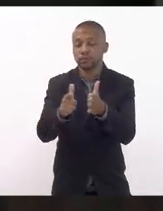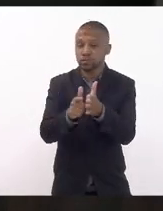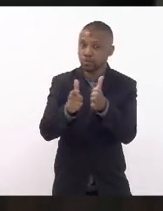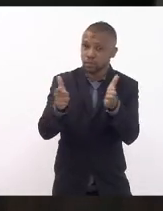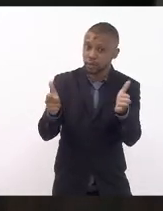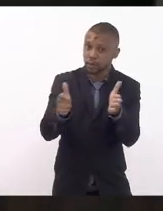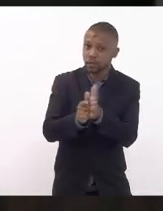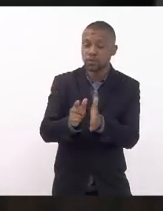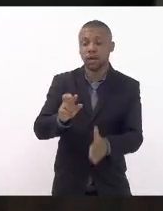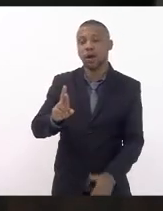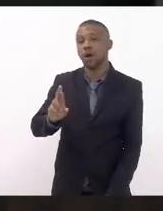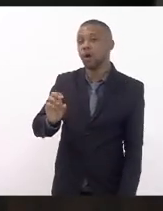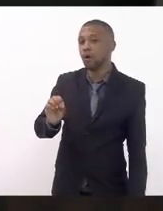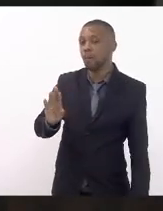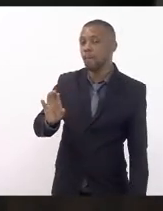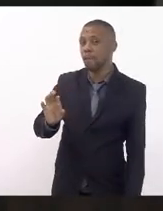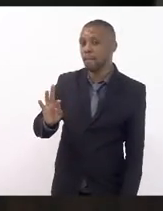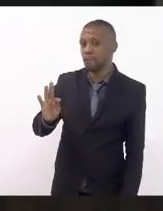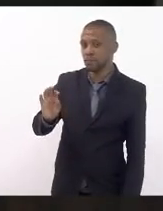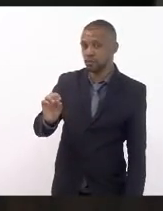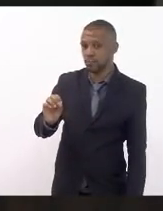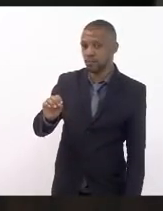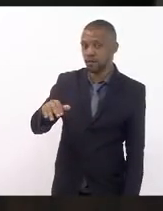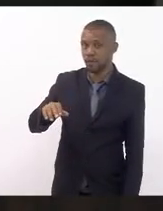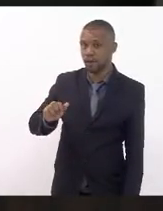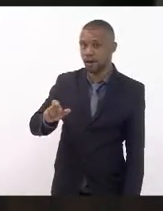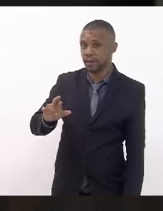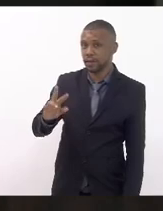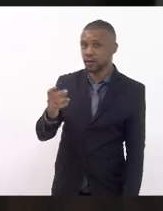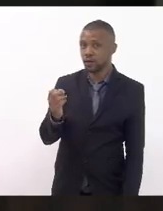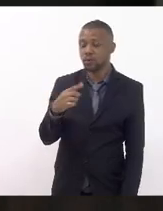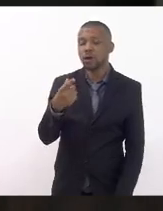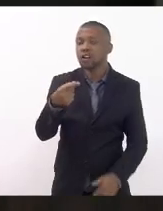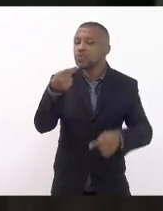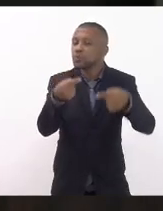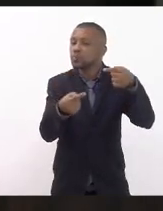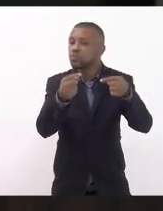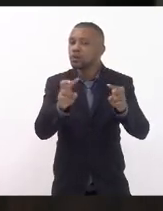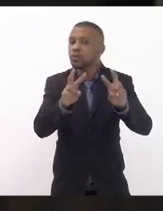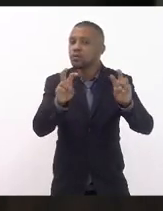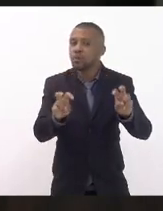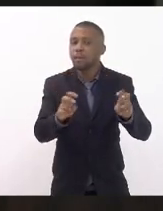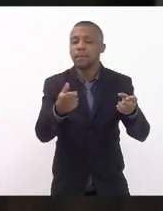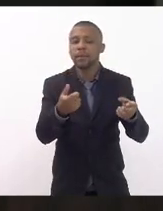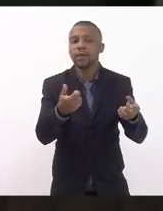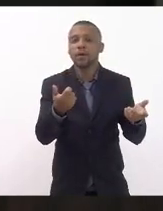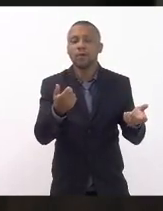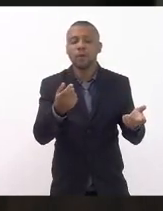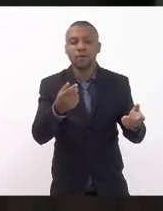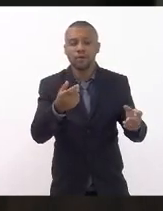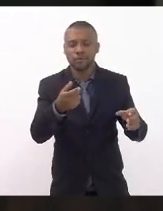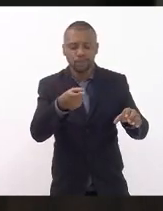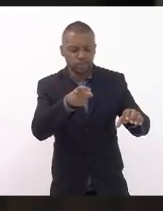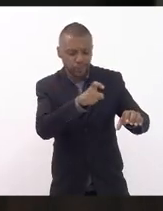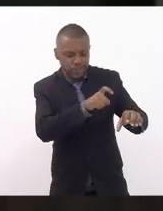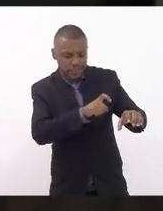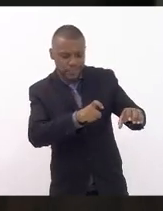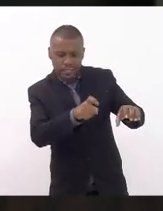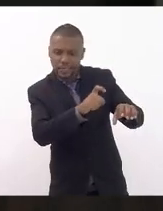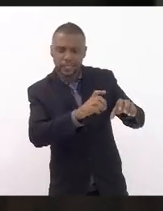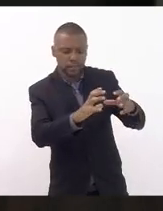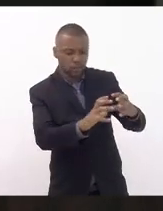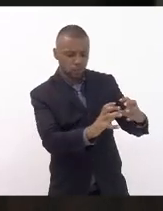Marinho, onde nós discutimos a questão dos fertilizantes, do Plano Nacional de Fertilizantes,